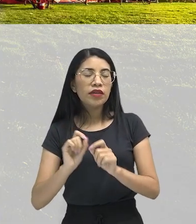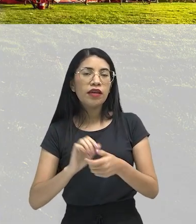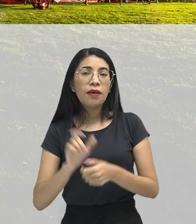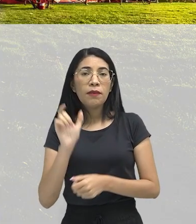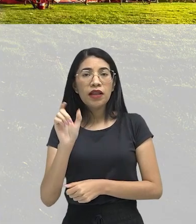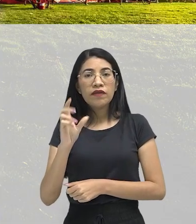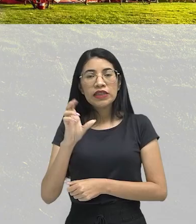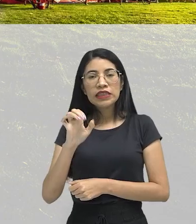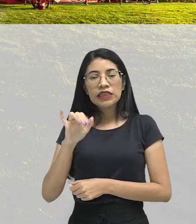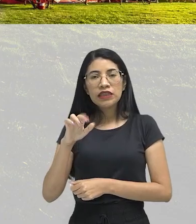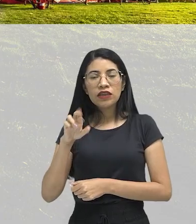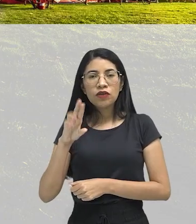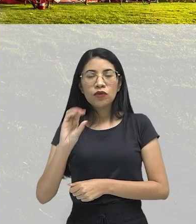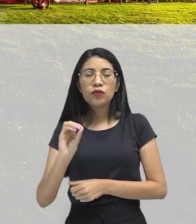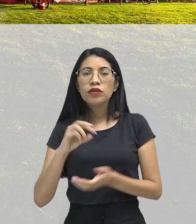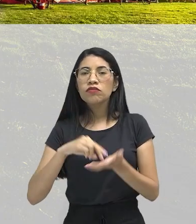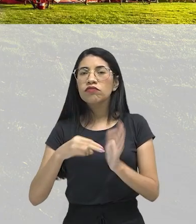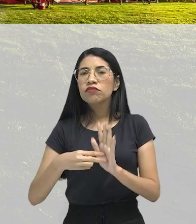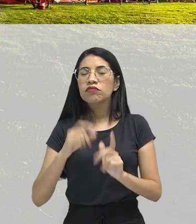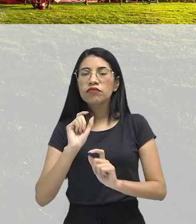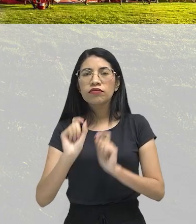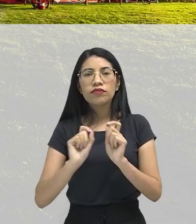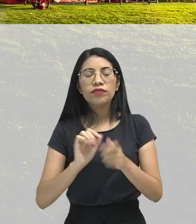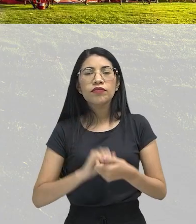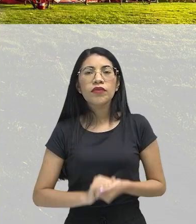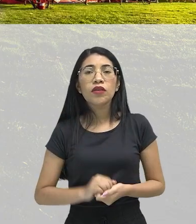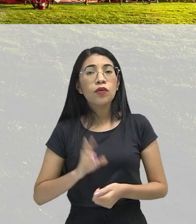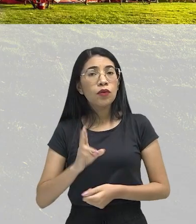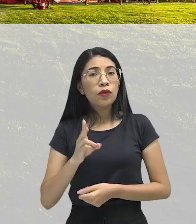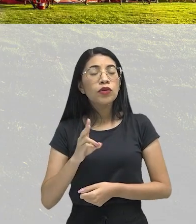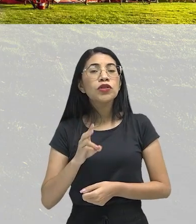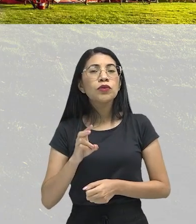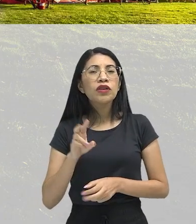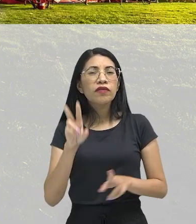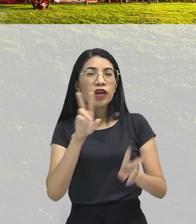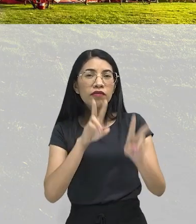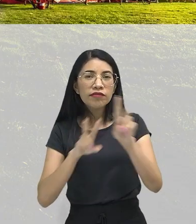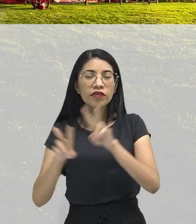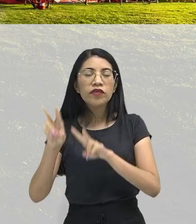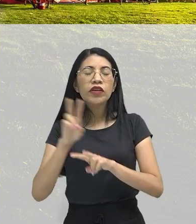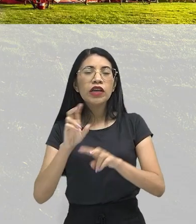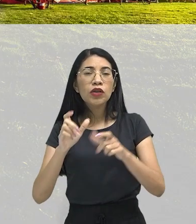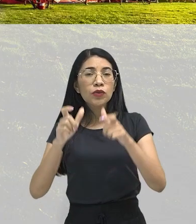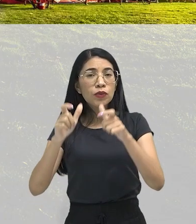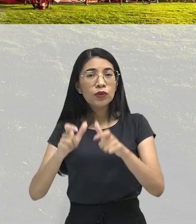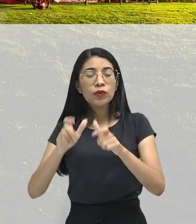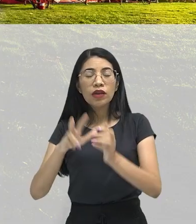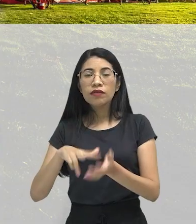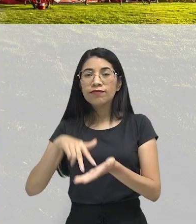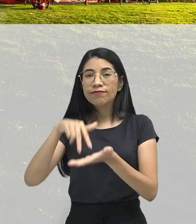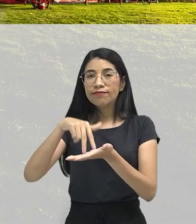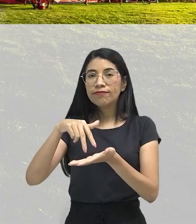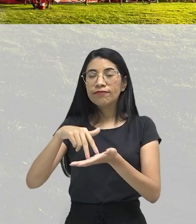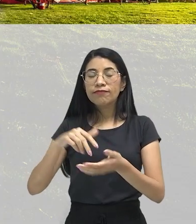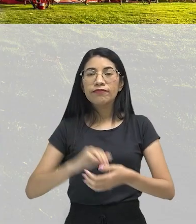a palavra circo. Vamos lá? Então, continuem aqui observando o espaço onde estou e vamos aqui,